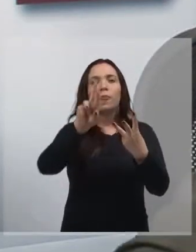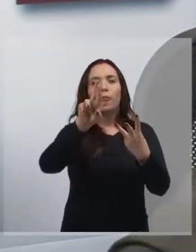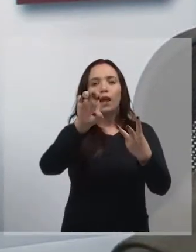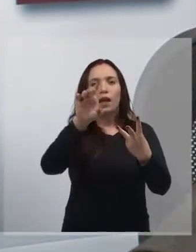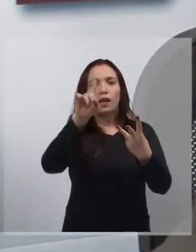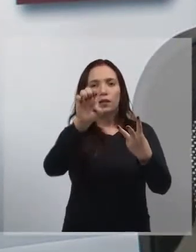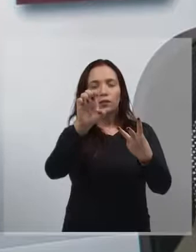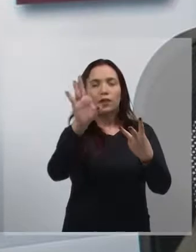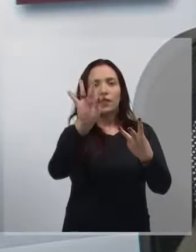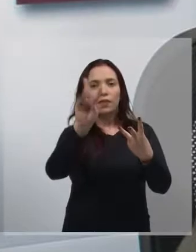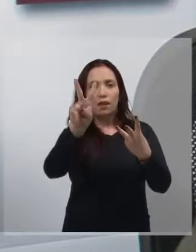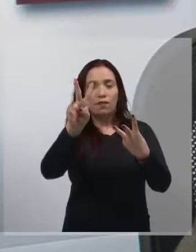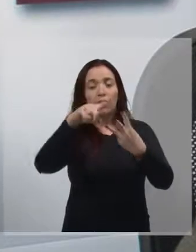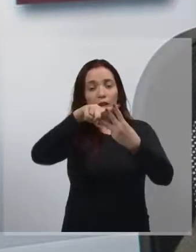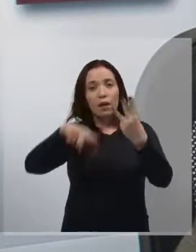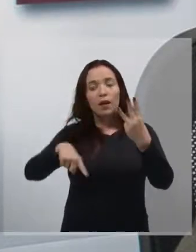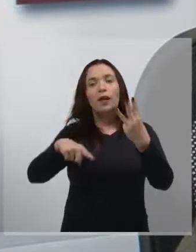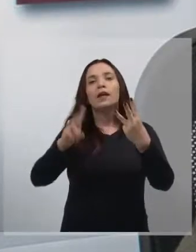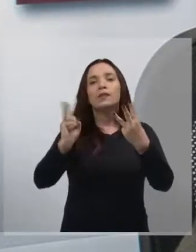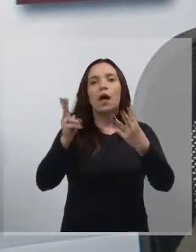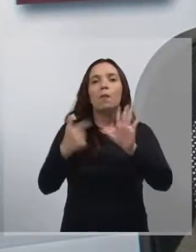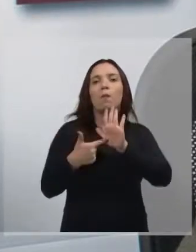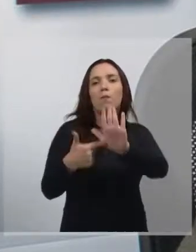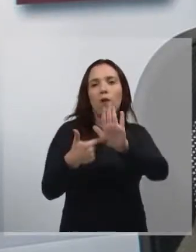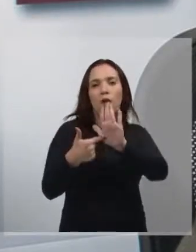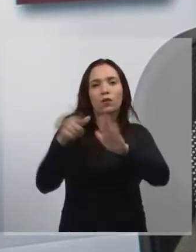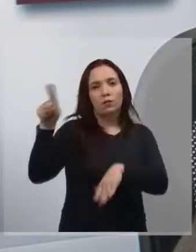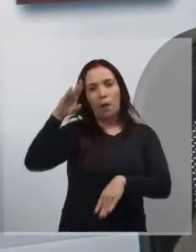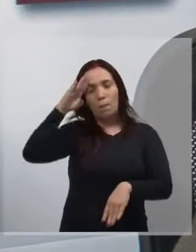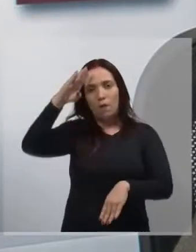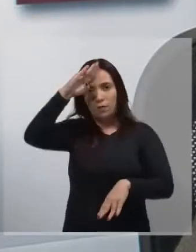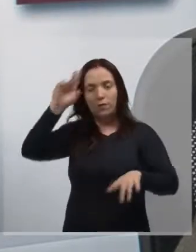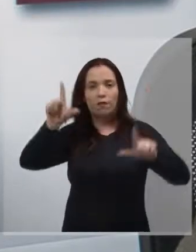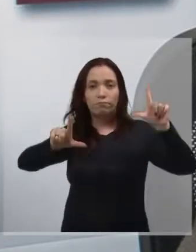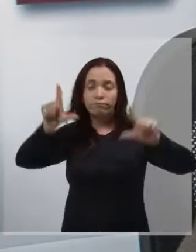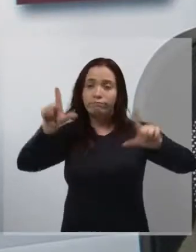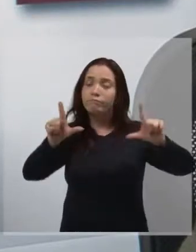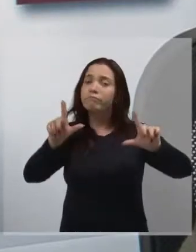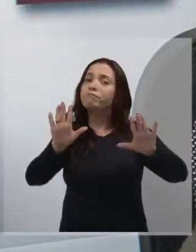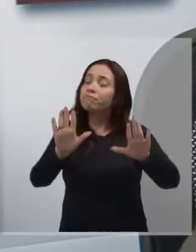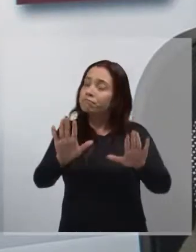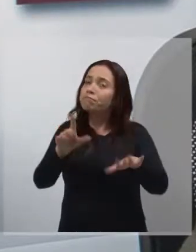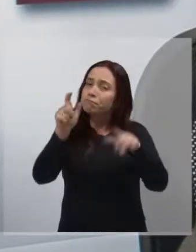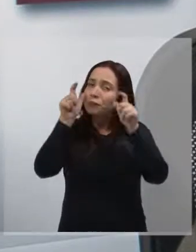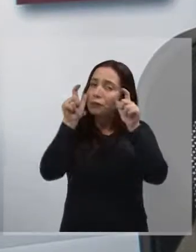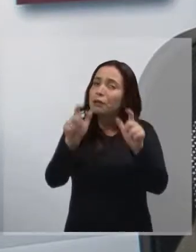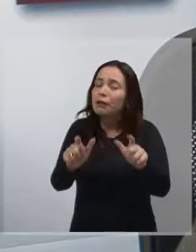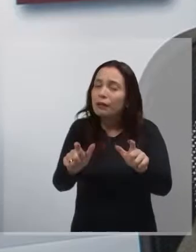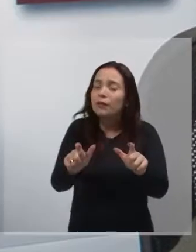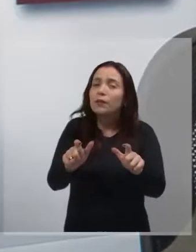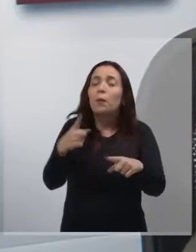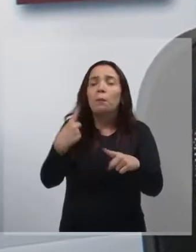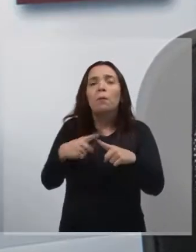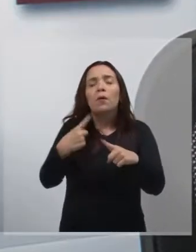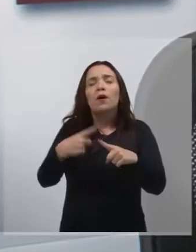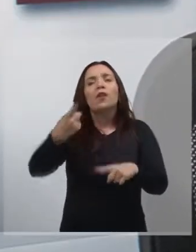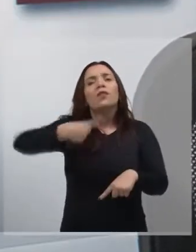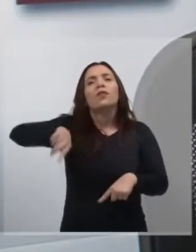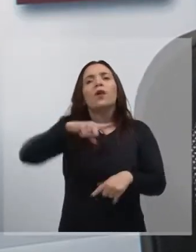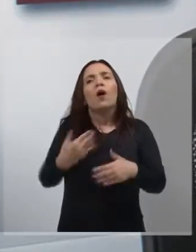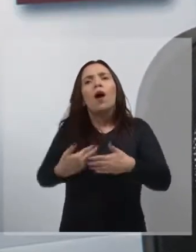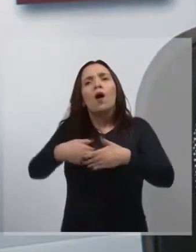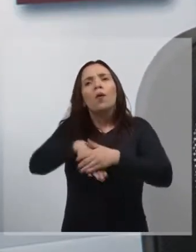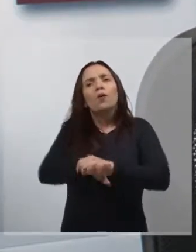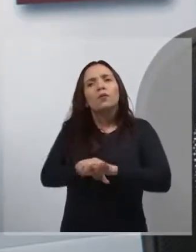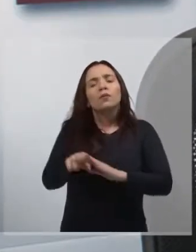TV também faz uma cobertura positiva para ele. É interessante isso. A gente está muito